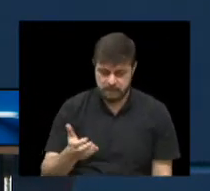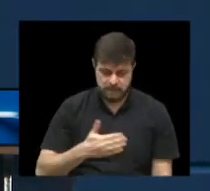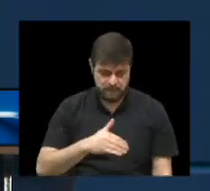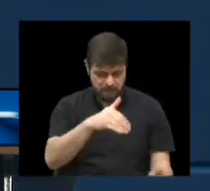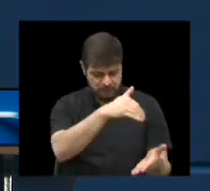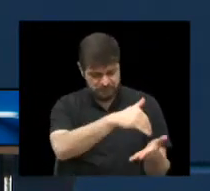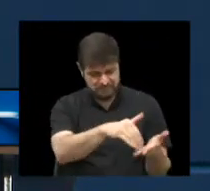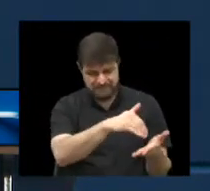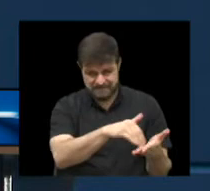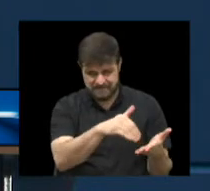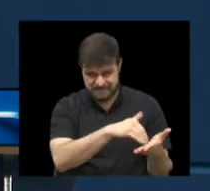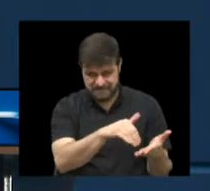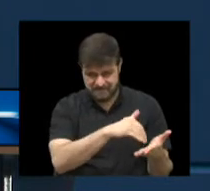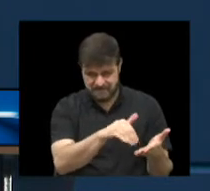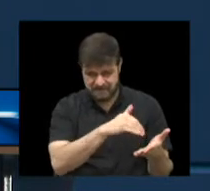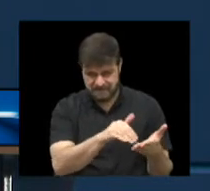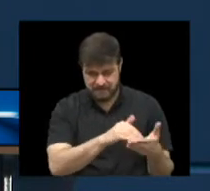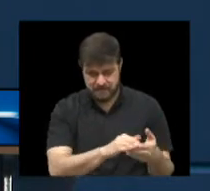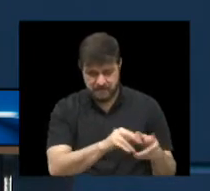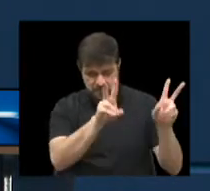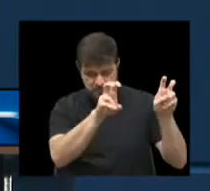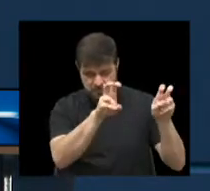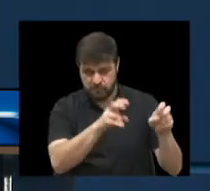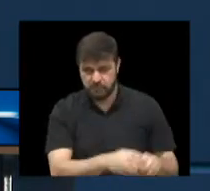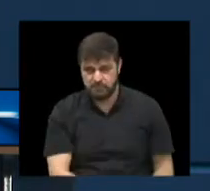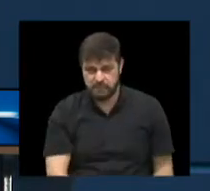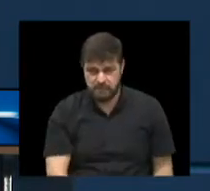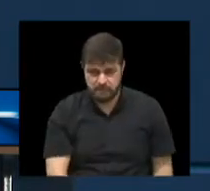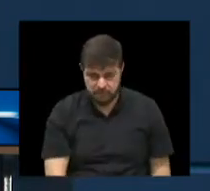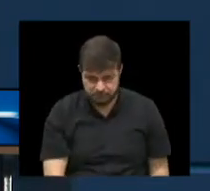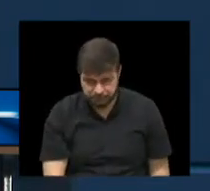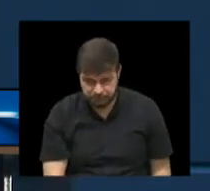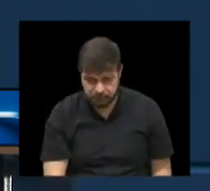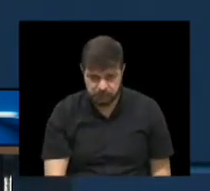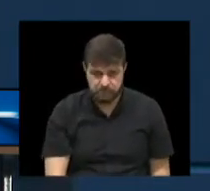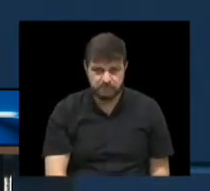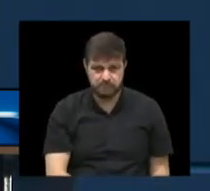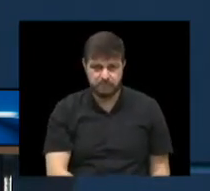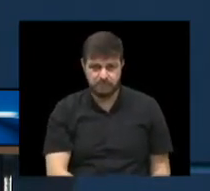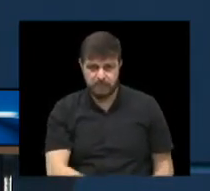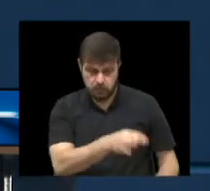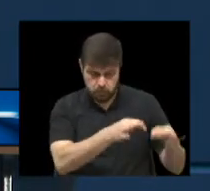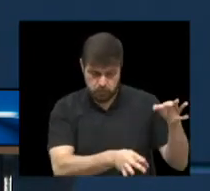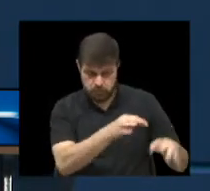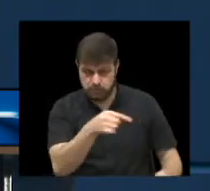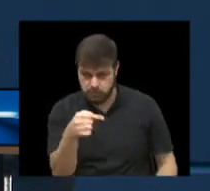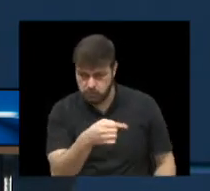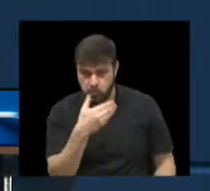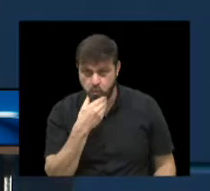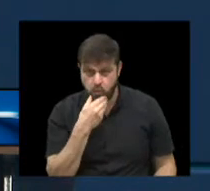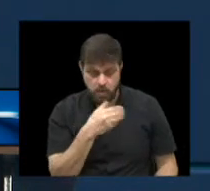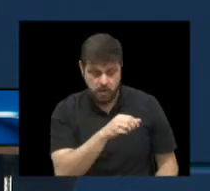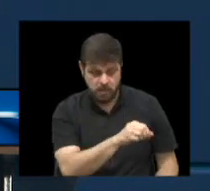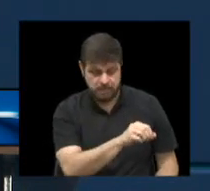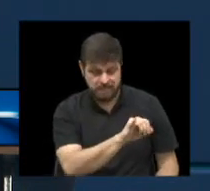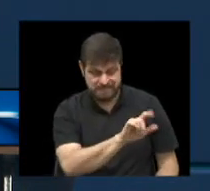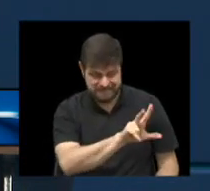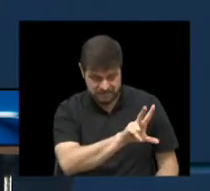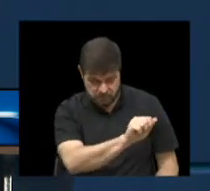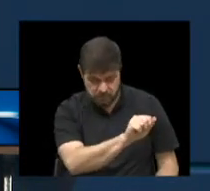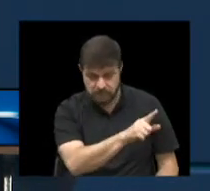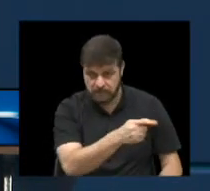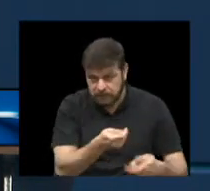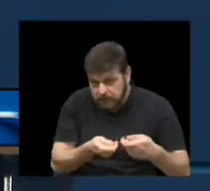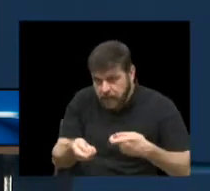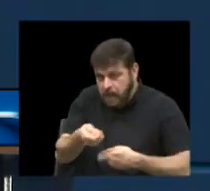secretário de Assuntos Jurídicos, o Silvio Roberto Bernardim, que viabilizou a negociação, e